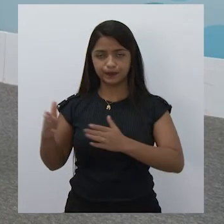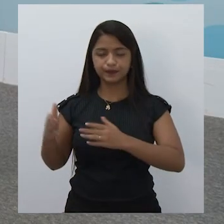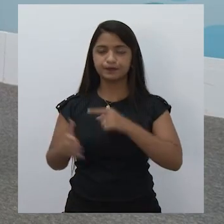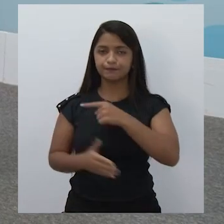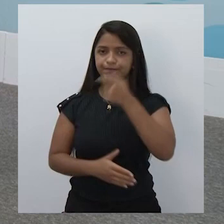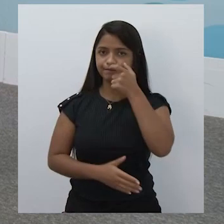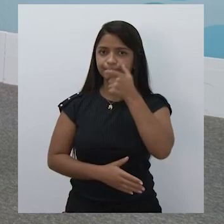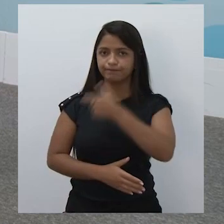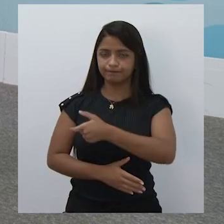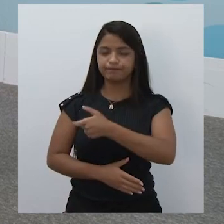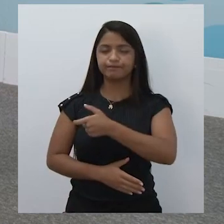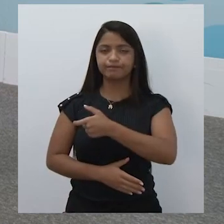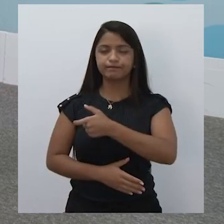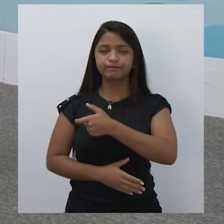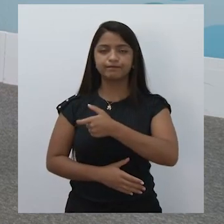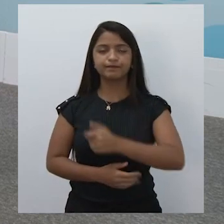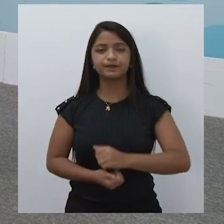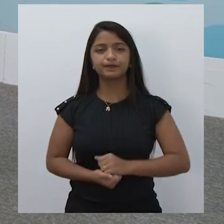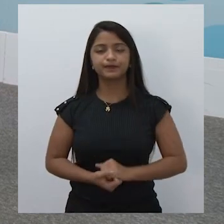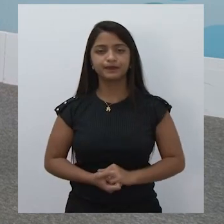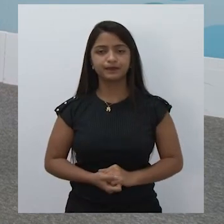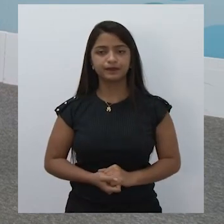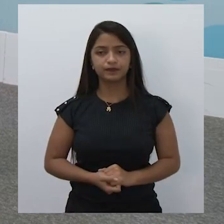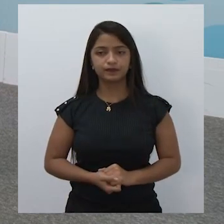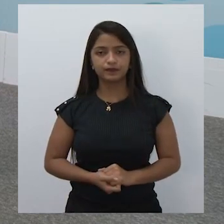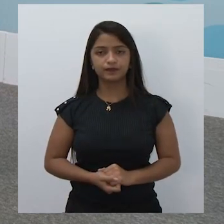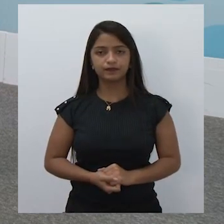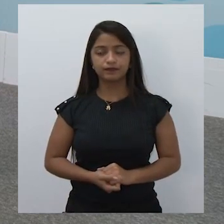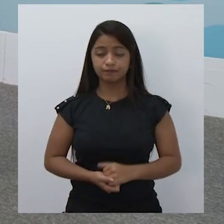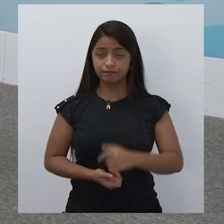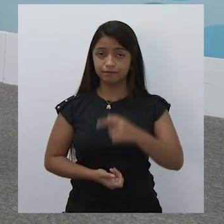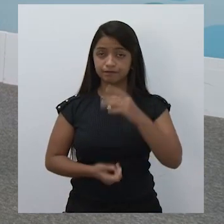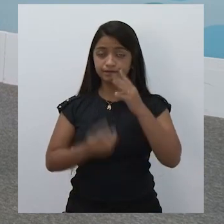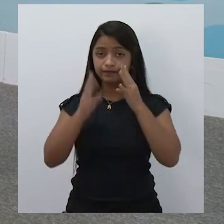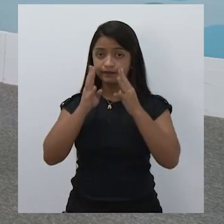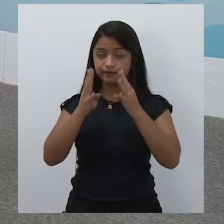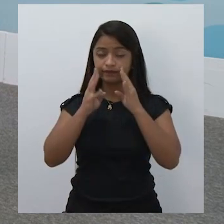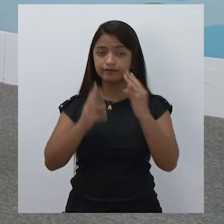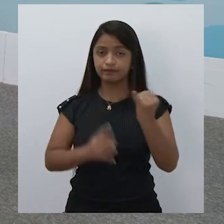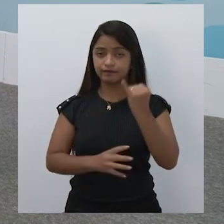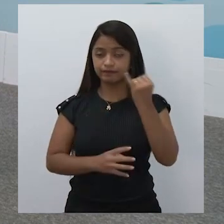bem interessante a gente dar uma olhada nele.